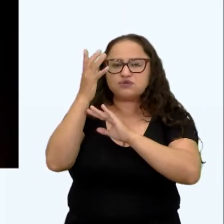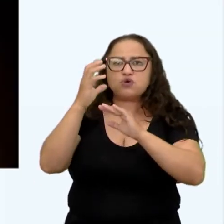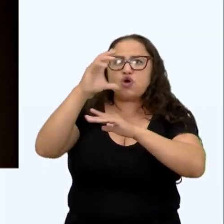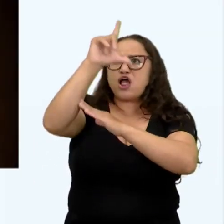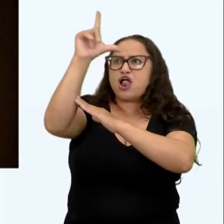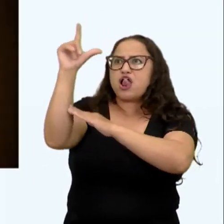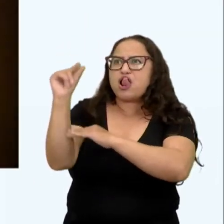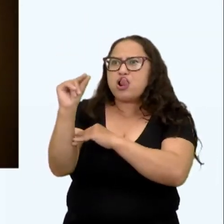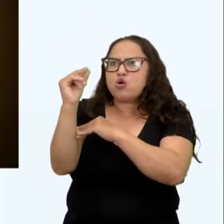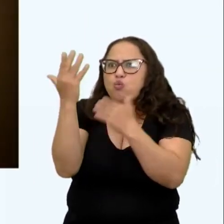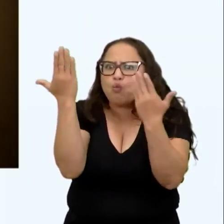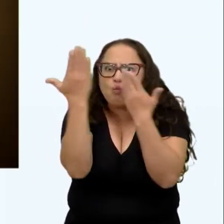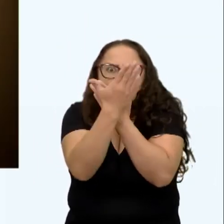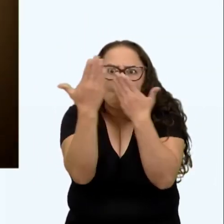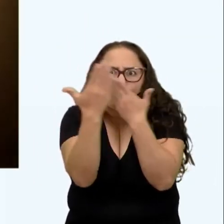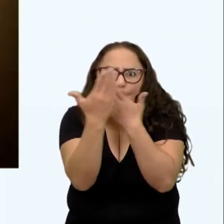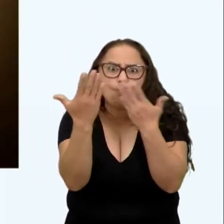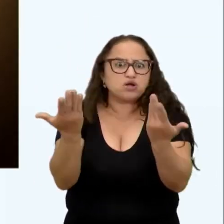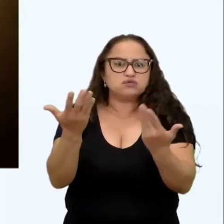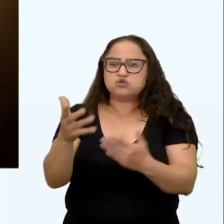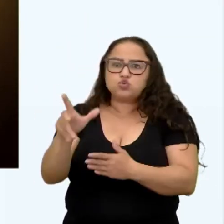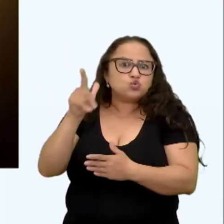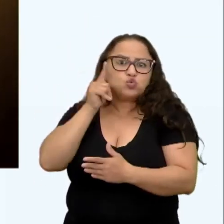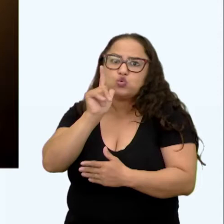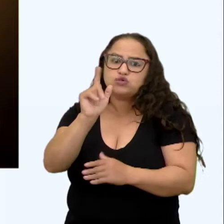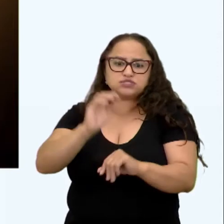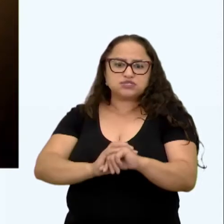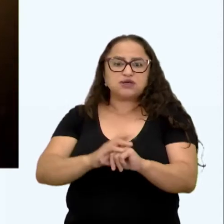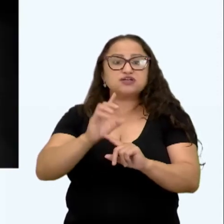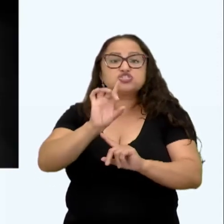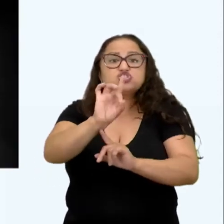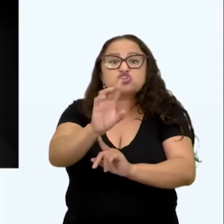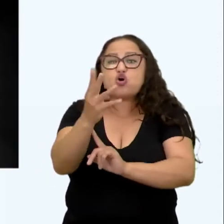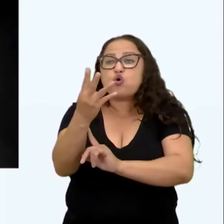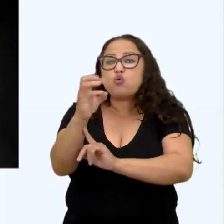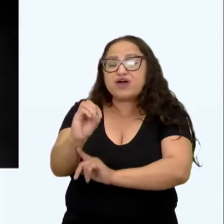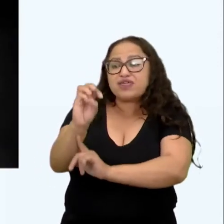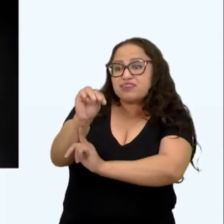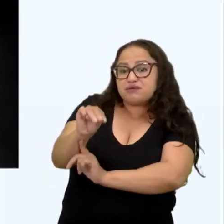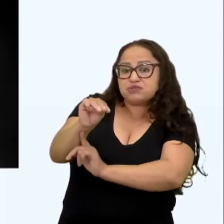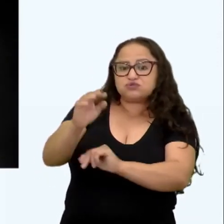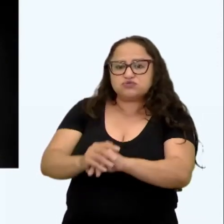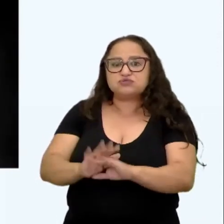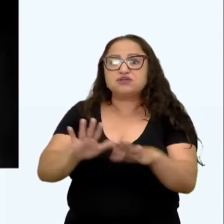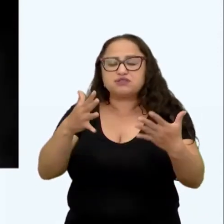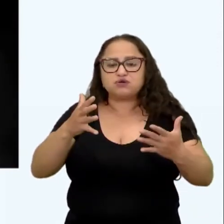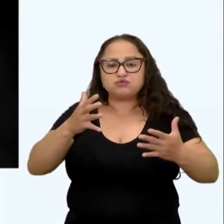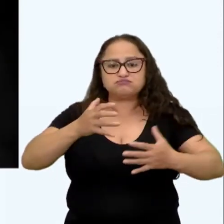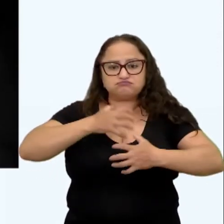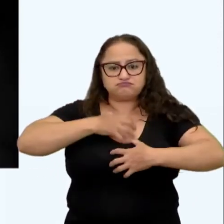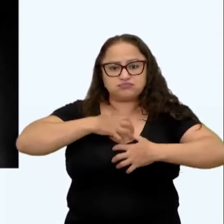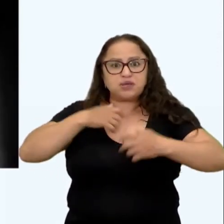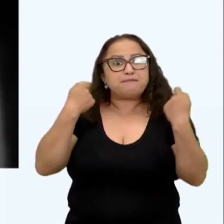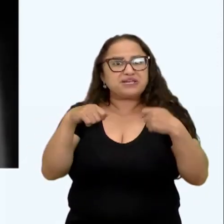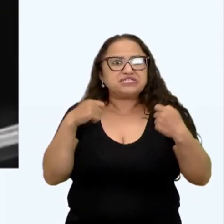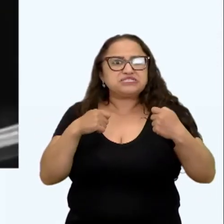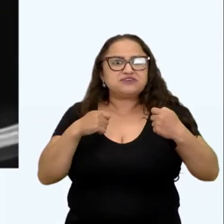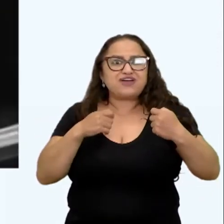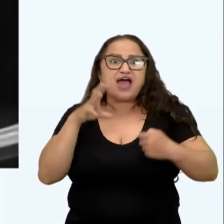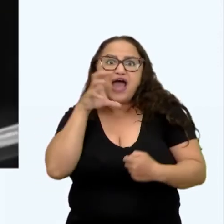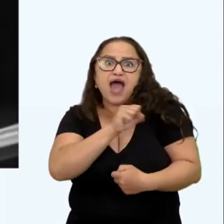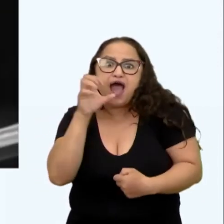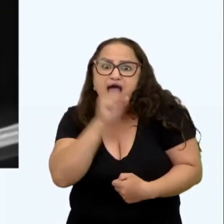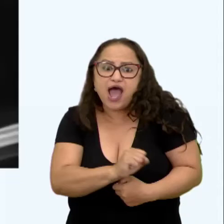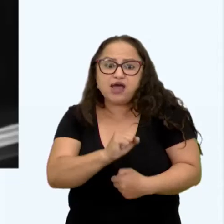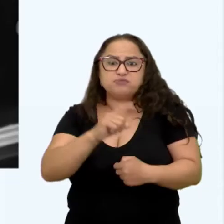Lua, onde o sinal não chegava. Mas isso durava apenas 40 minutos. Nesse período, os astronautas tinham que acelerar os motores,